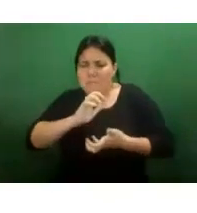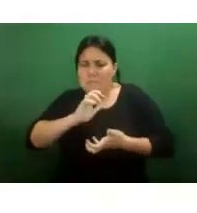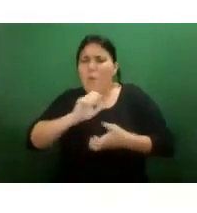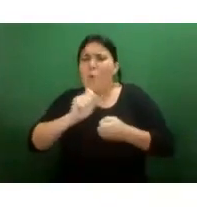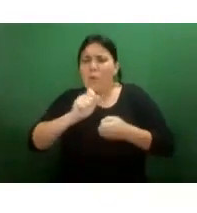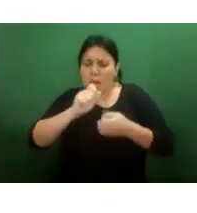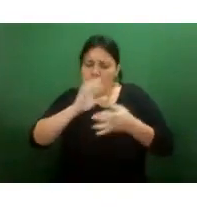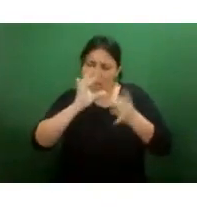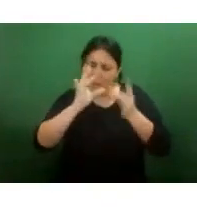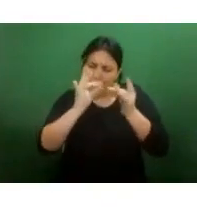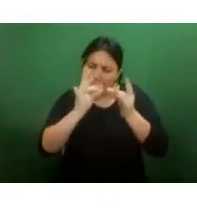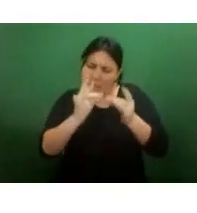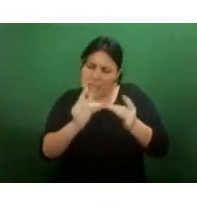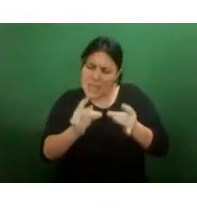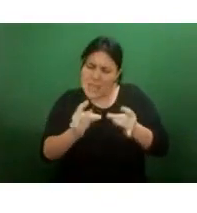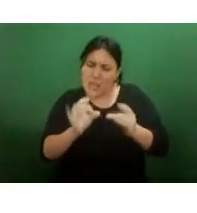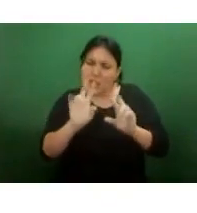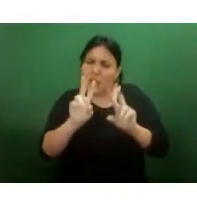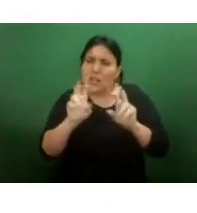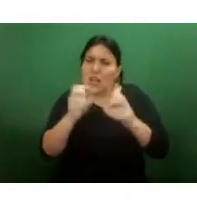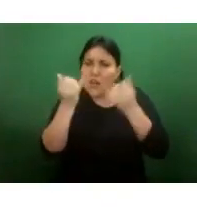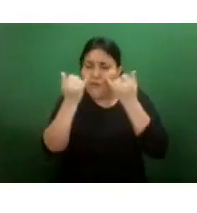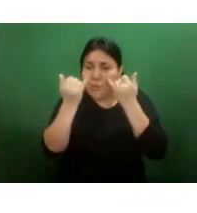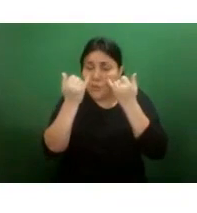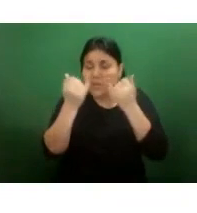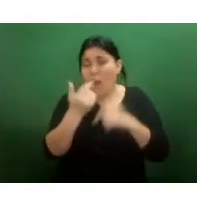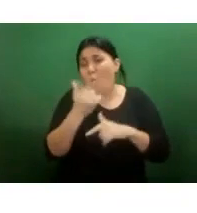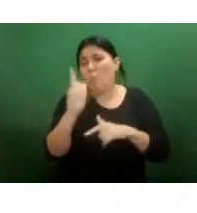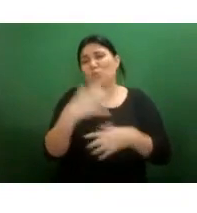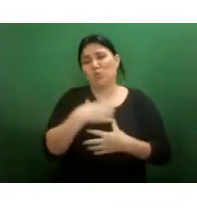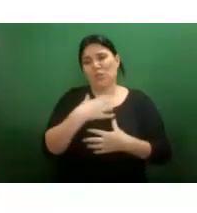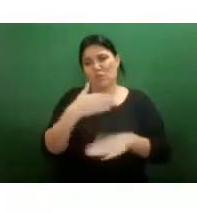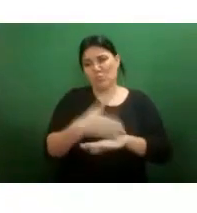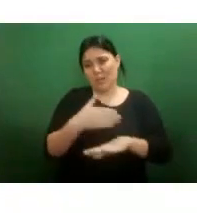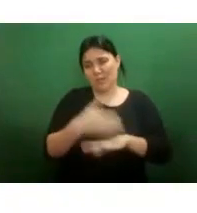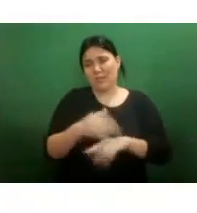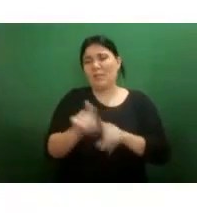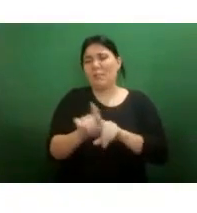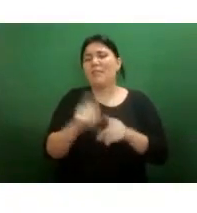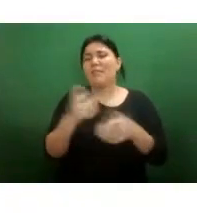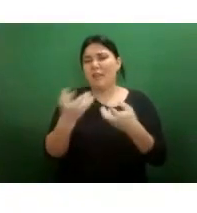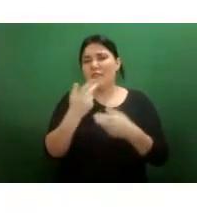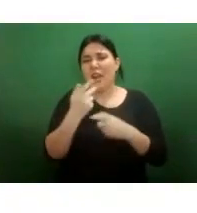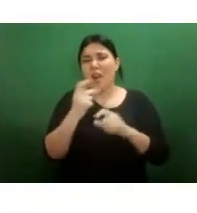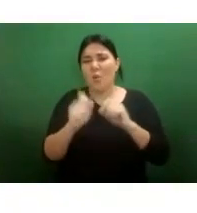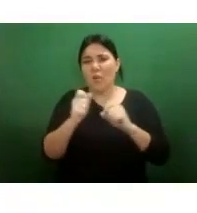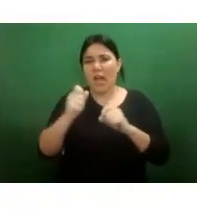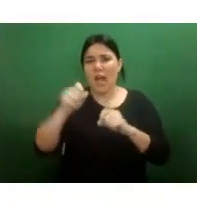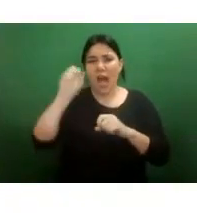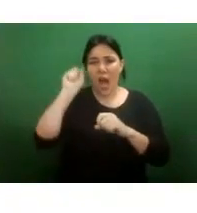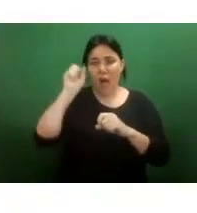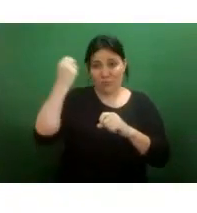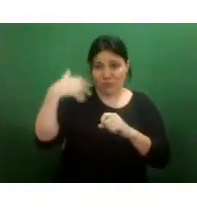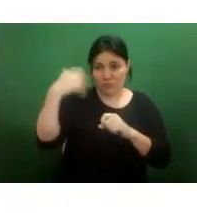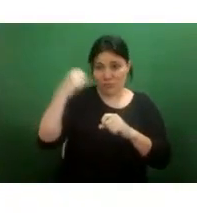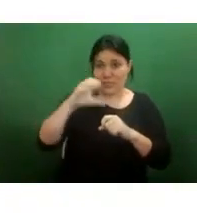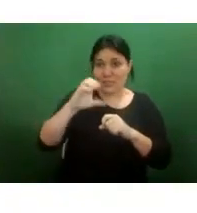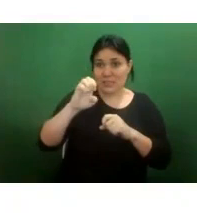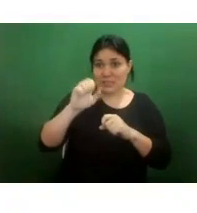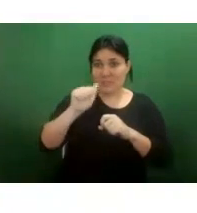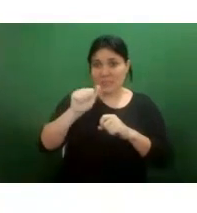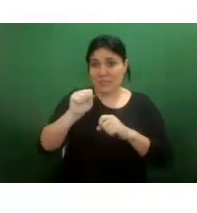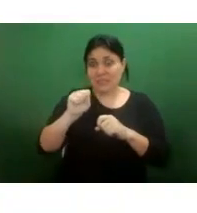tipo de participação, né? Aliás, eu queria mencionar aqui no vídeo, a audiodescrição do César Tunas,